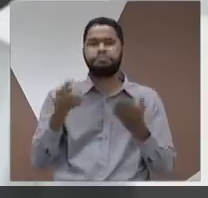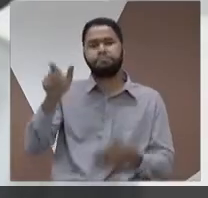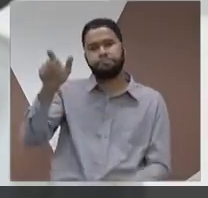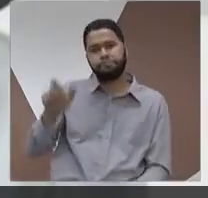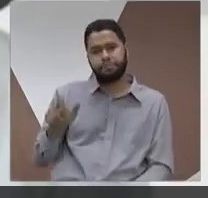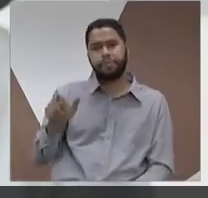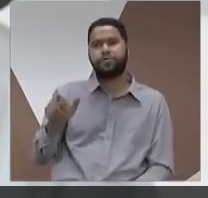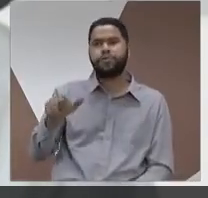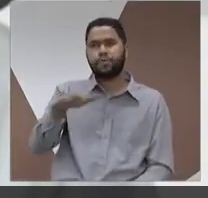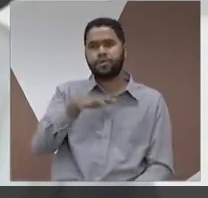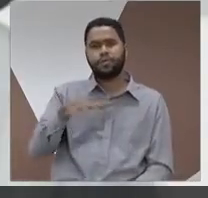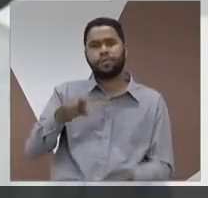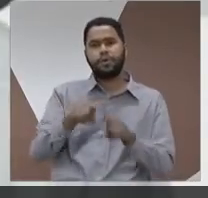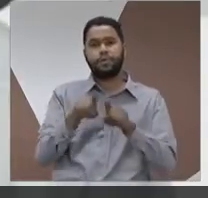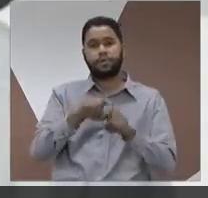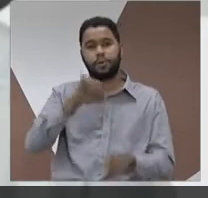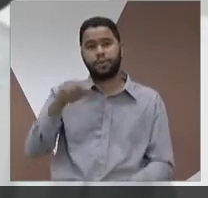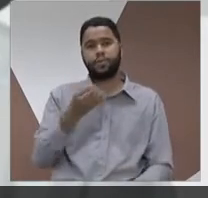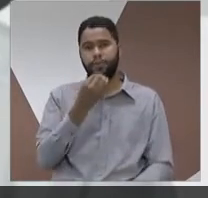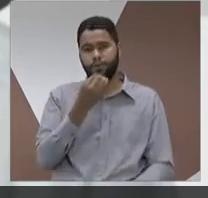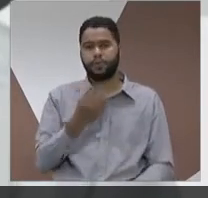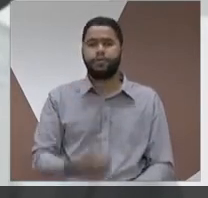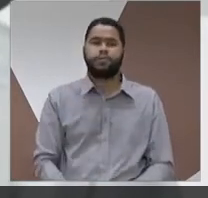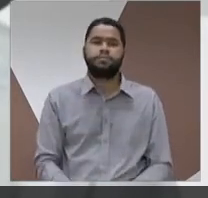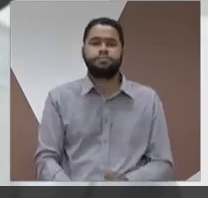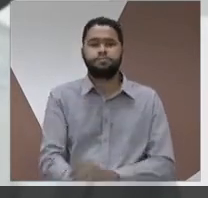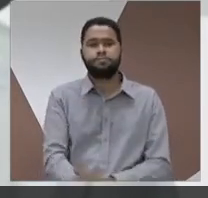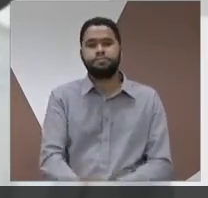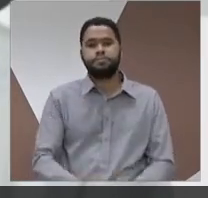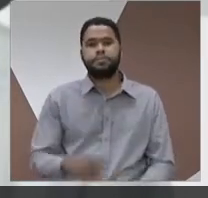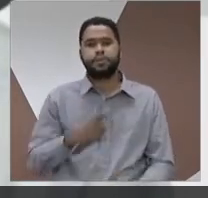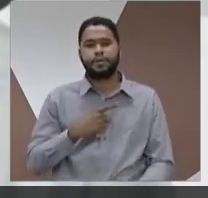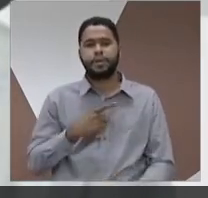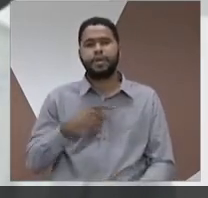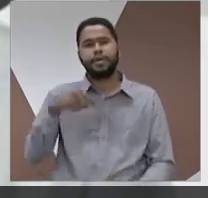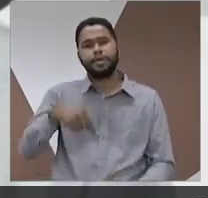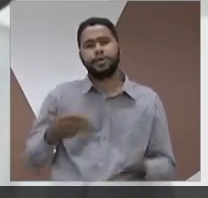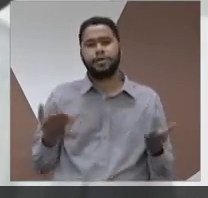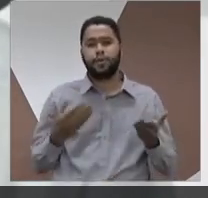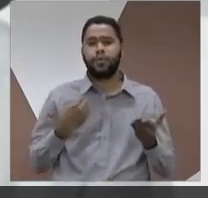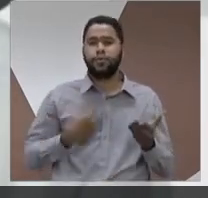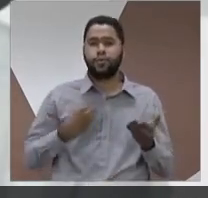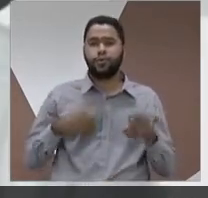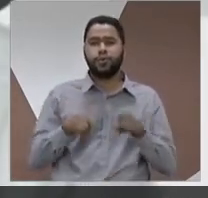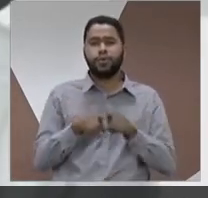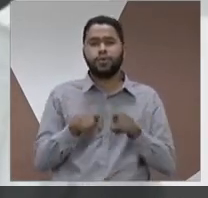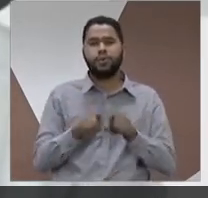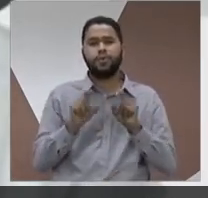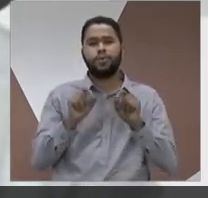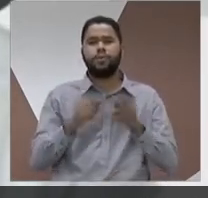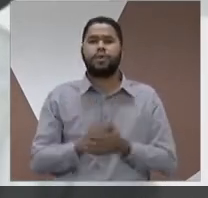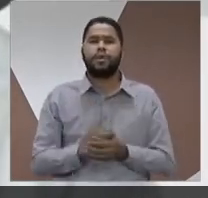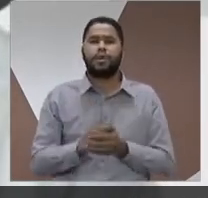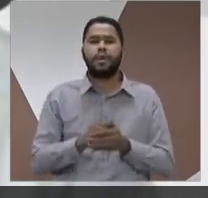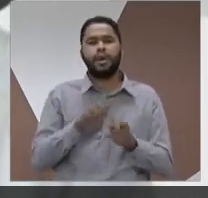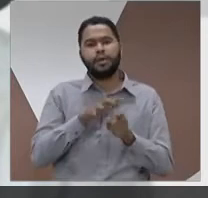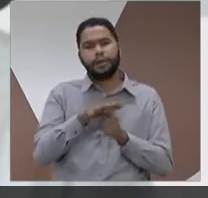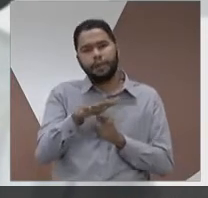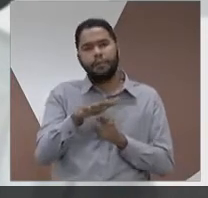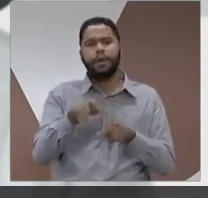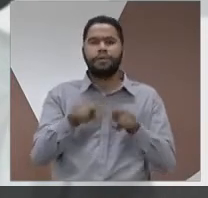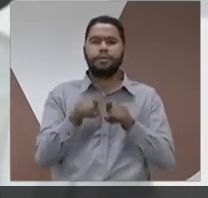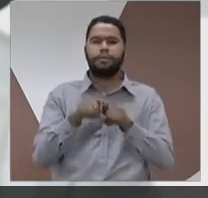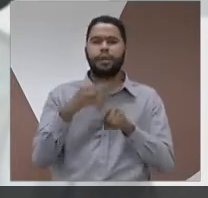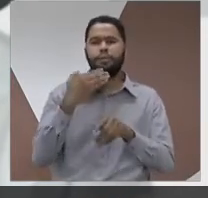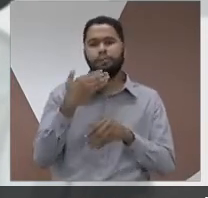o espaço e a oportunidade de termos podido vir aqui, ouvir as demandas,